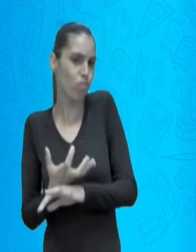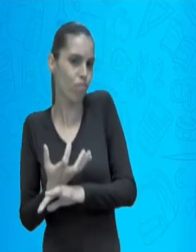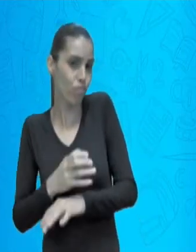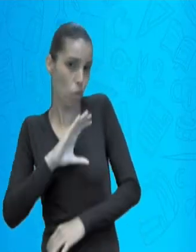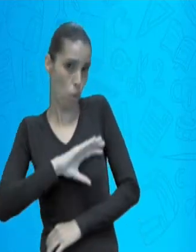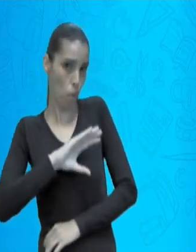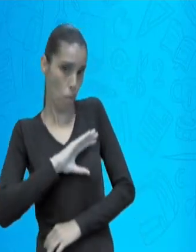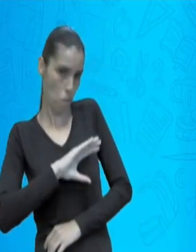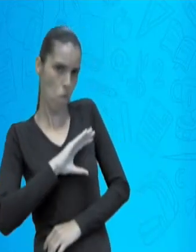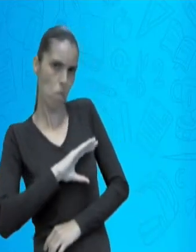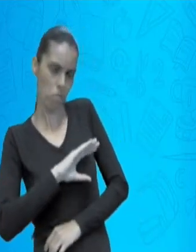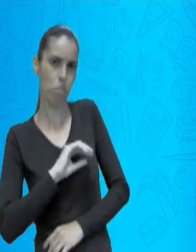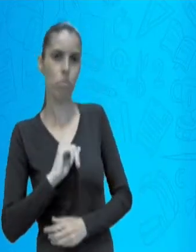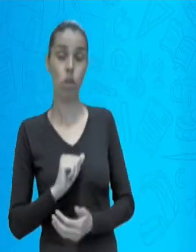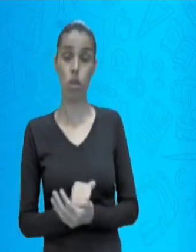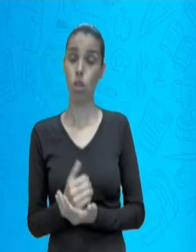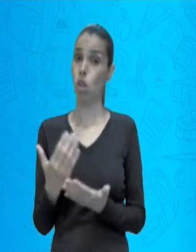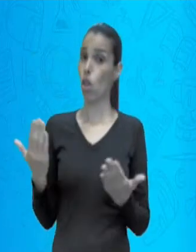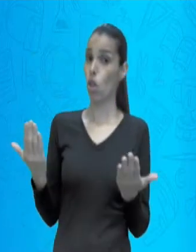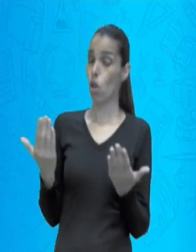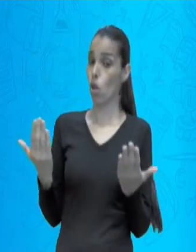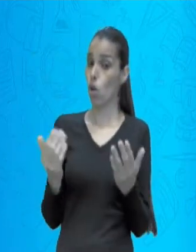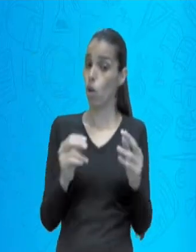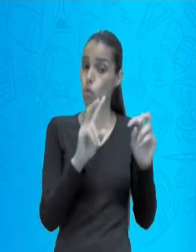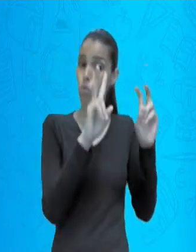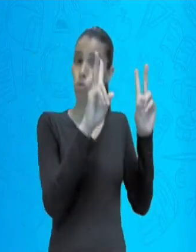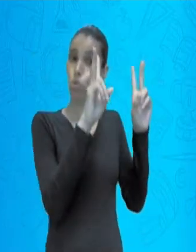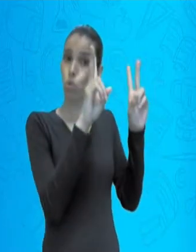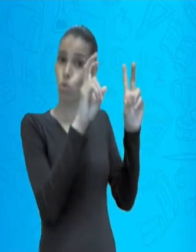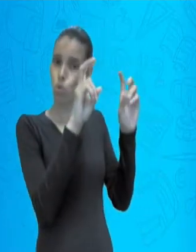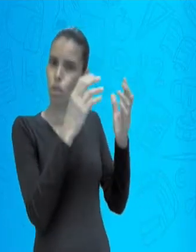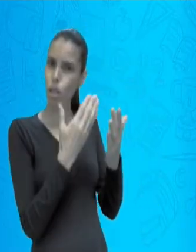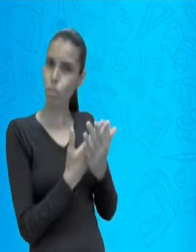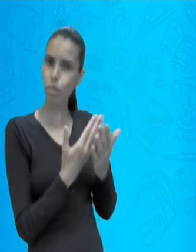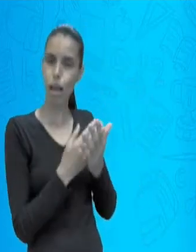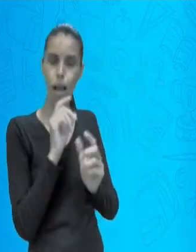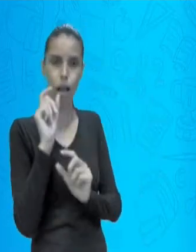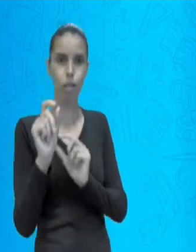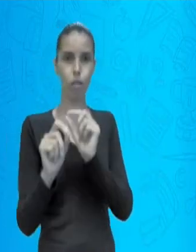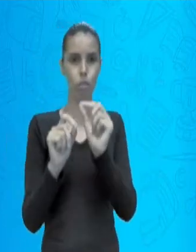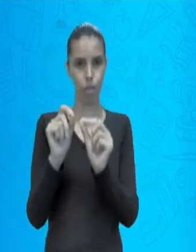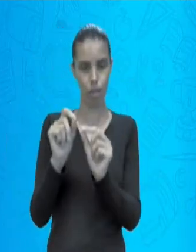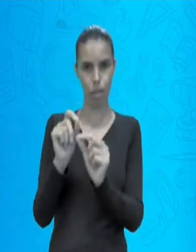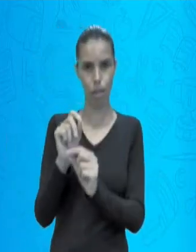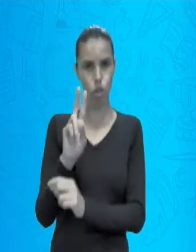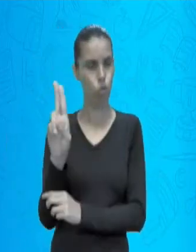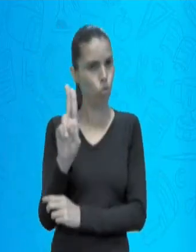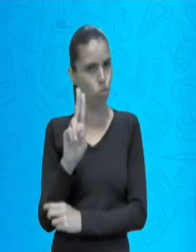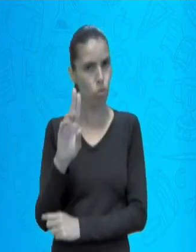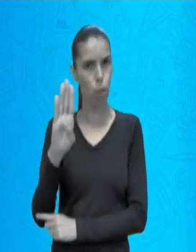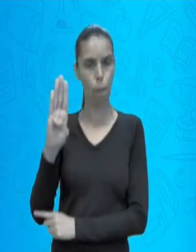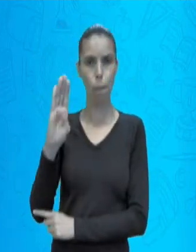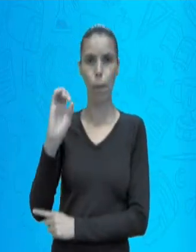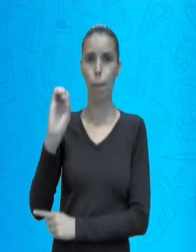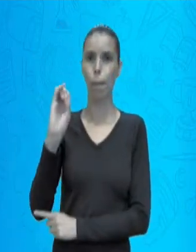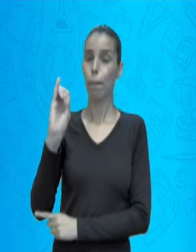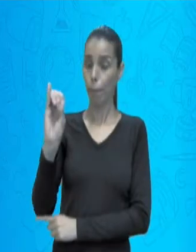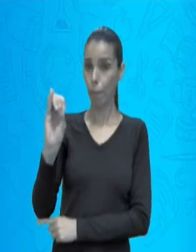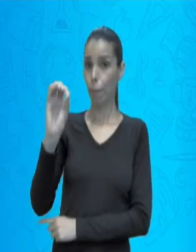de conhecimento de hoje será sobre biografia. Você sabe o que é uma